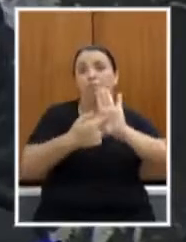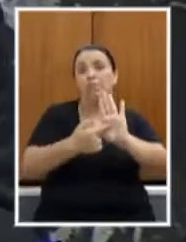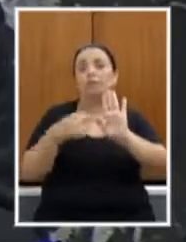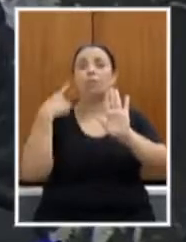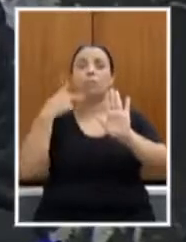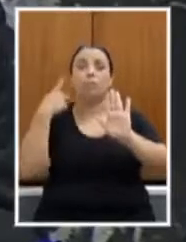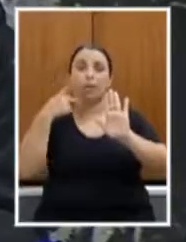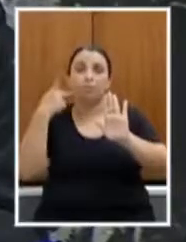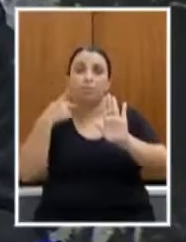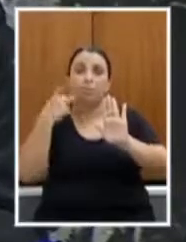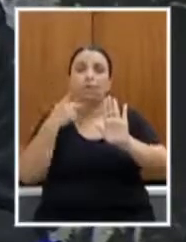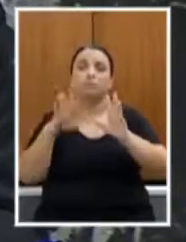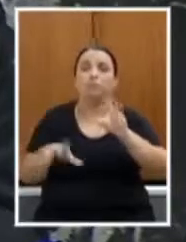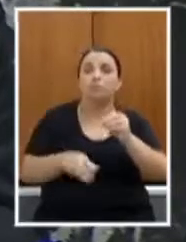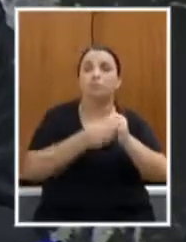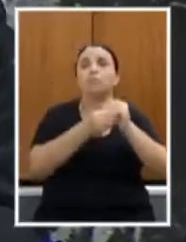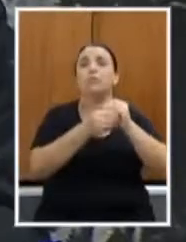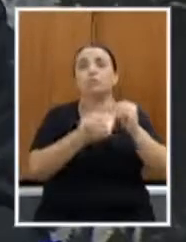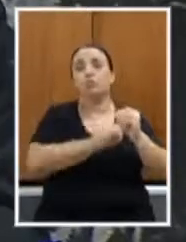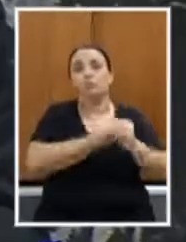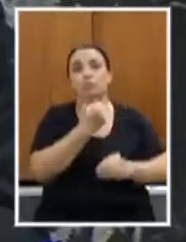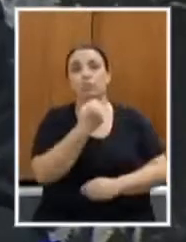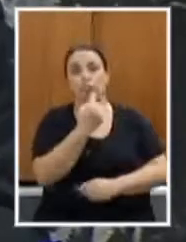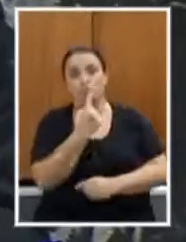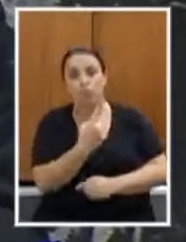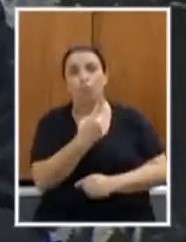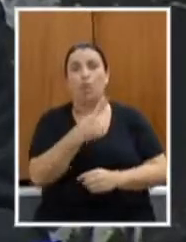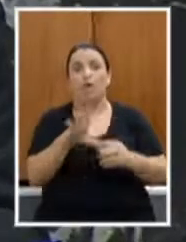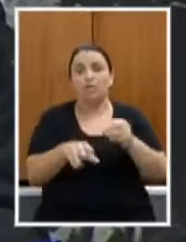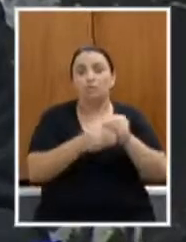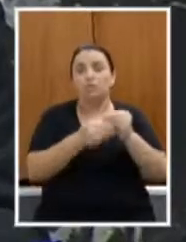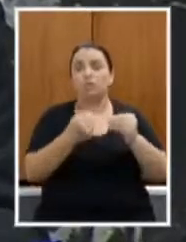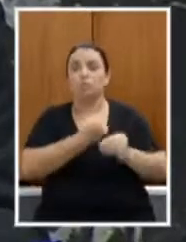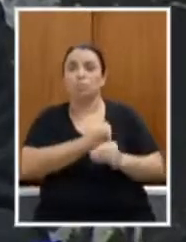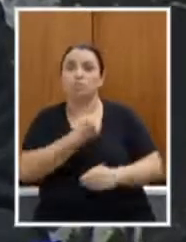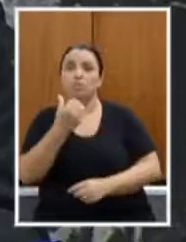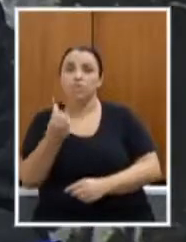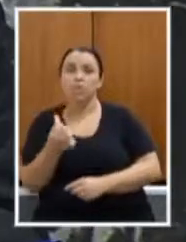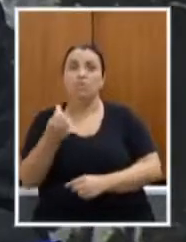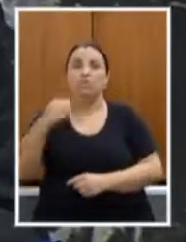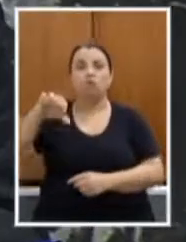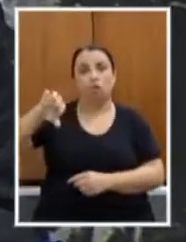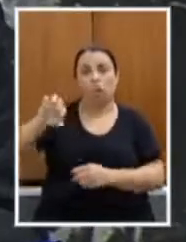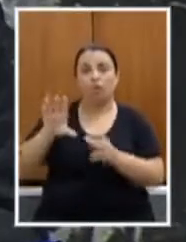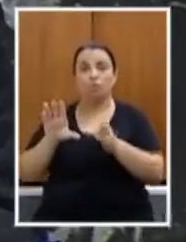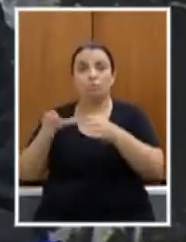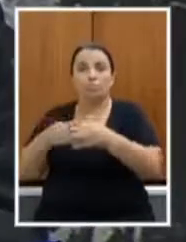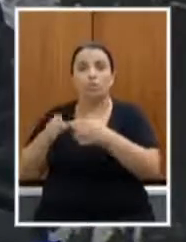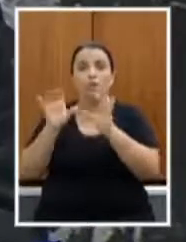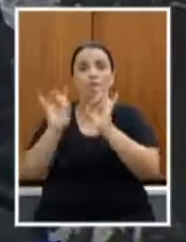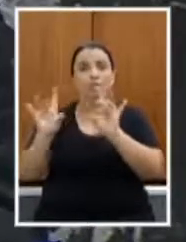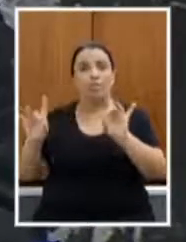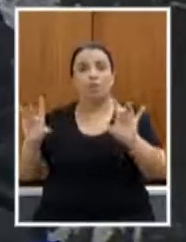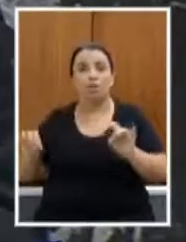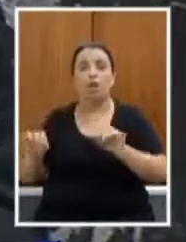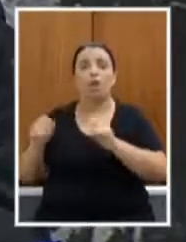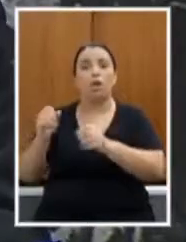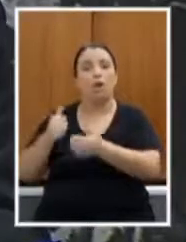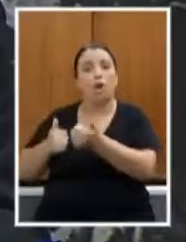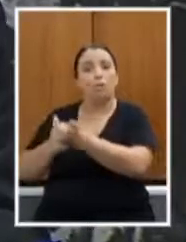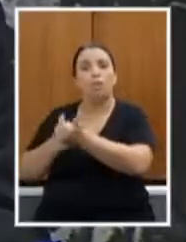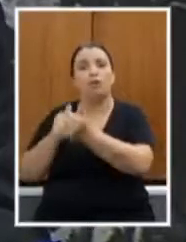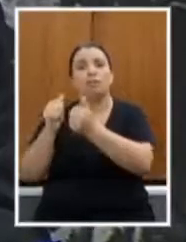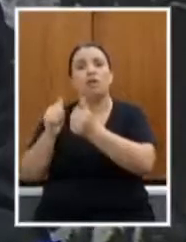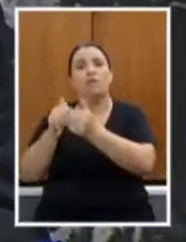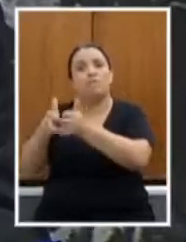respectivas subemendas número 1. Com as emendas números 6 e 9 da Comissão Extraordinária Pró-Ferrovias Mineiras, com